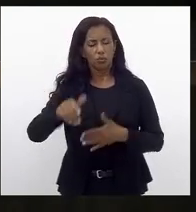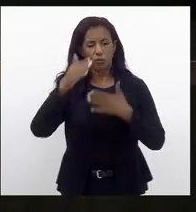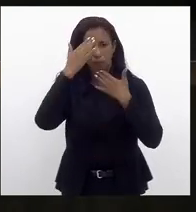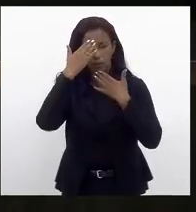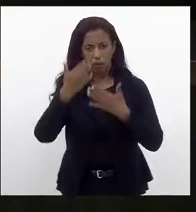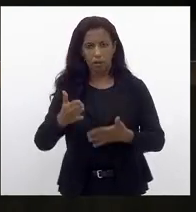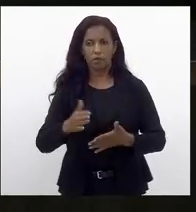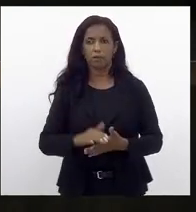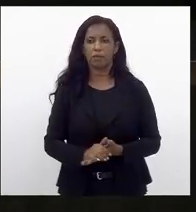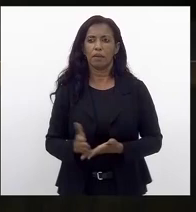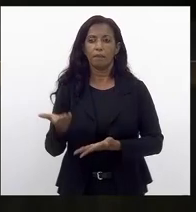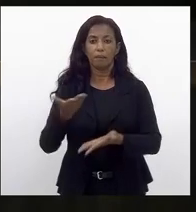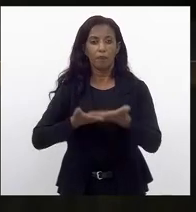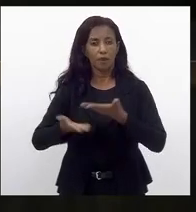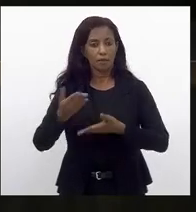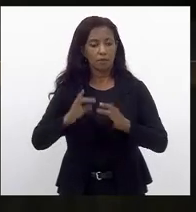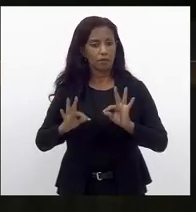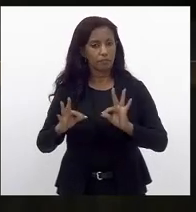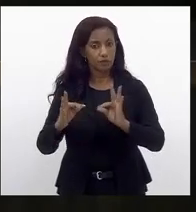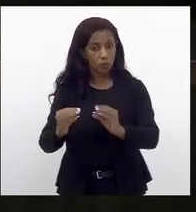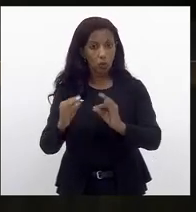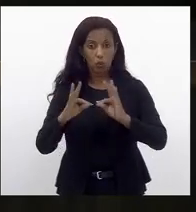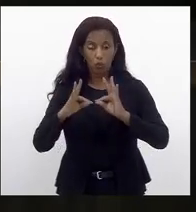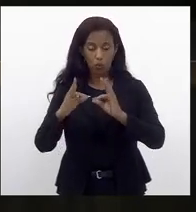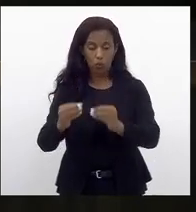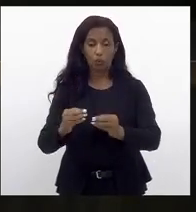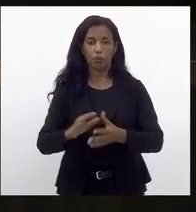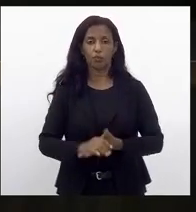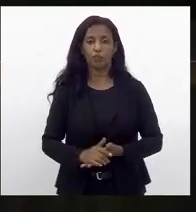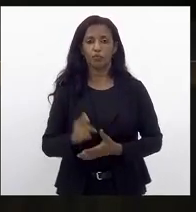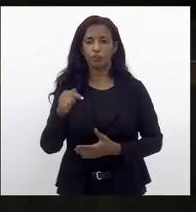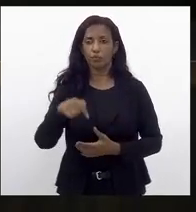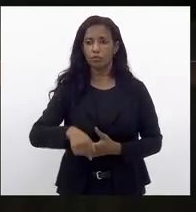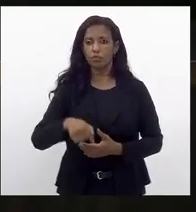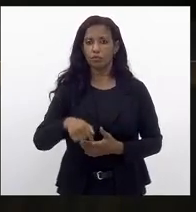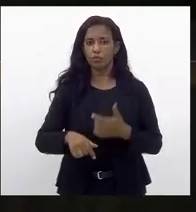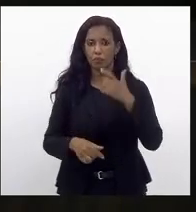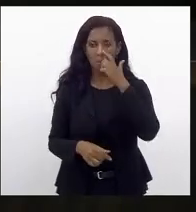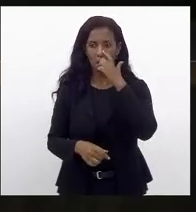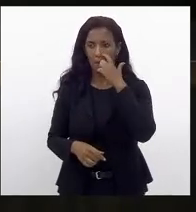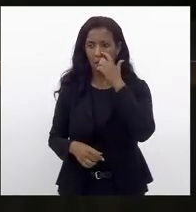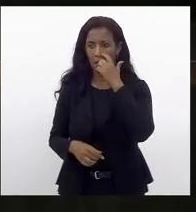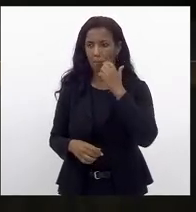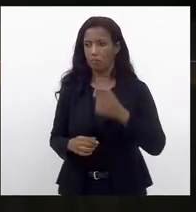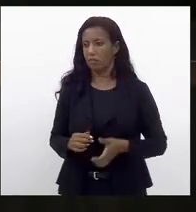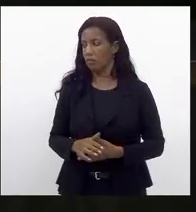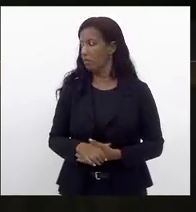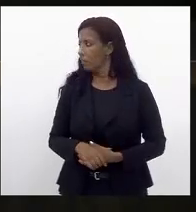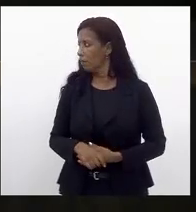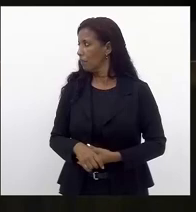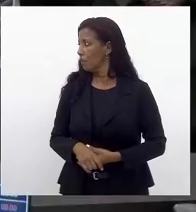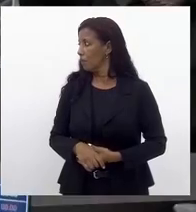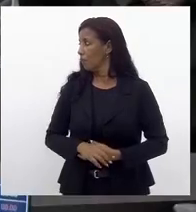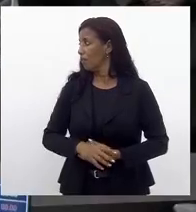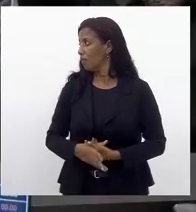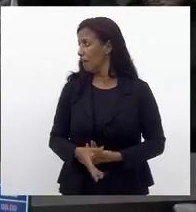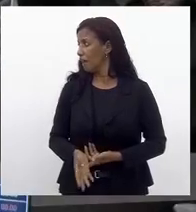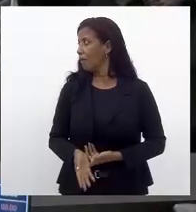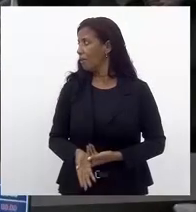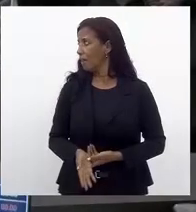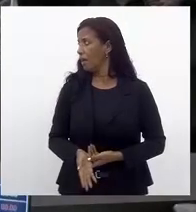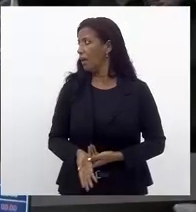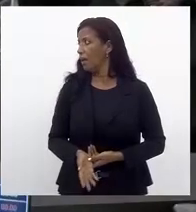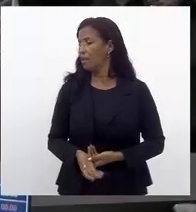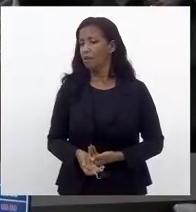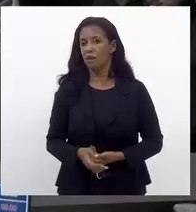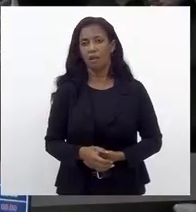agradecer a participação de todos todos que aqui nós ficamos é duas três quatro da manhã